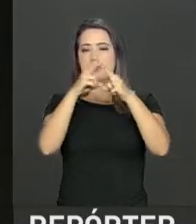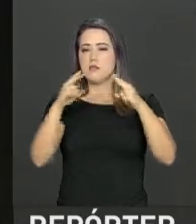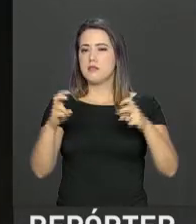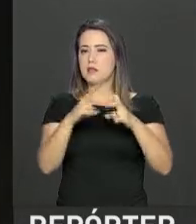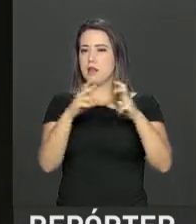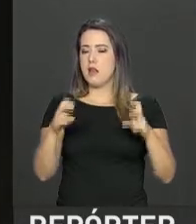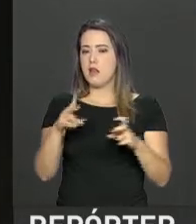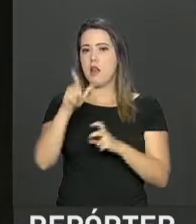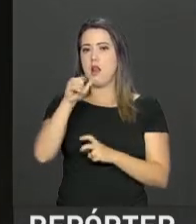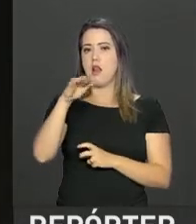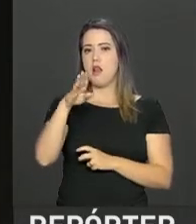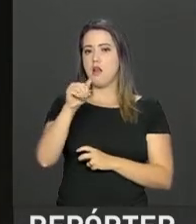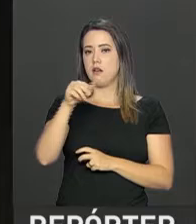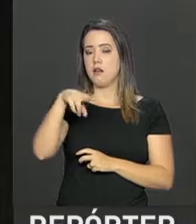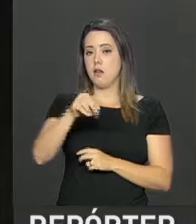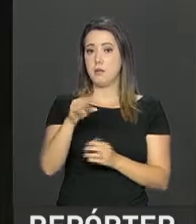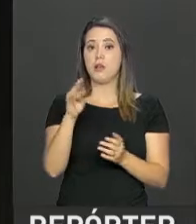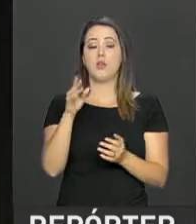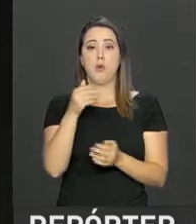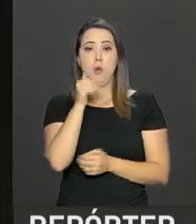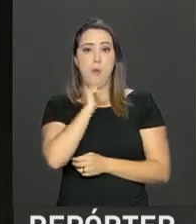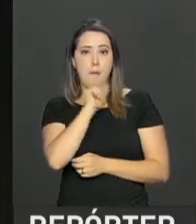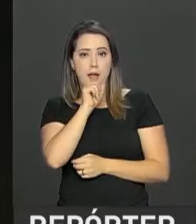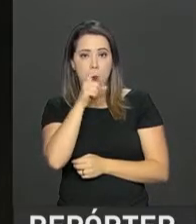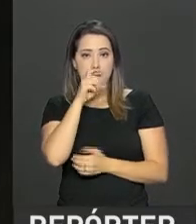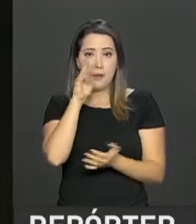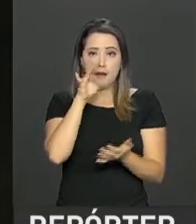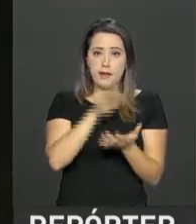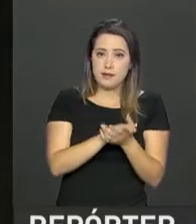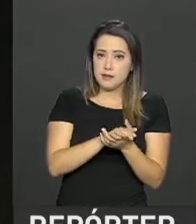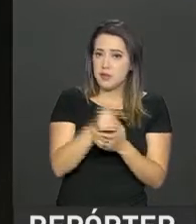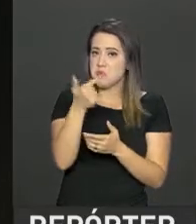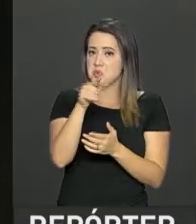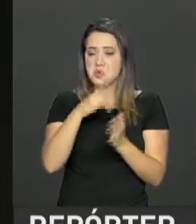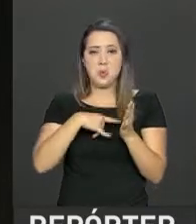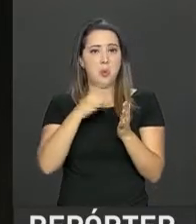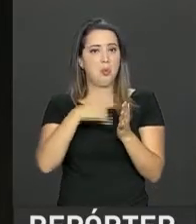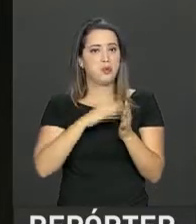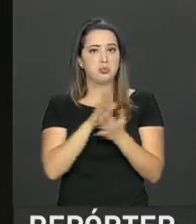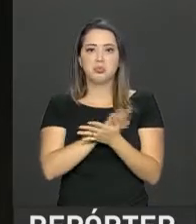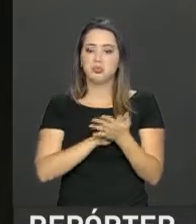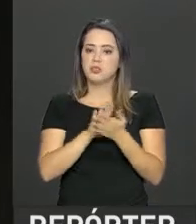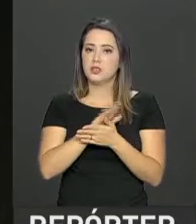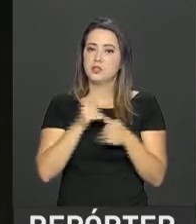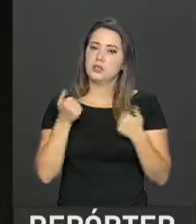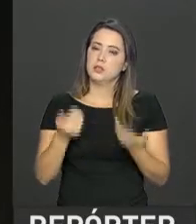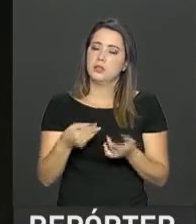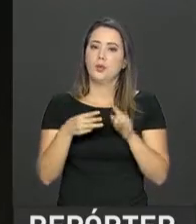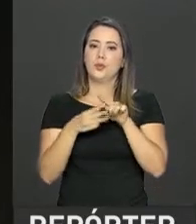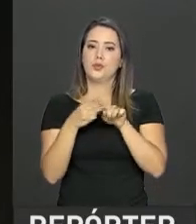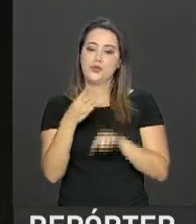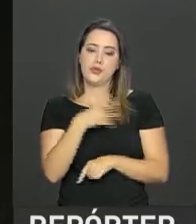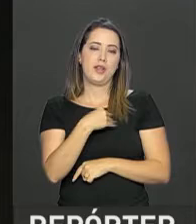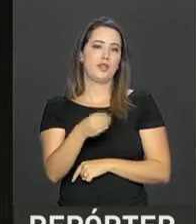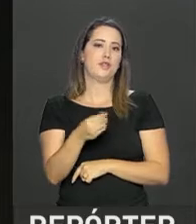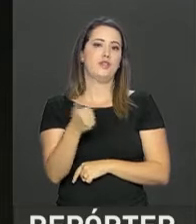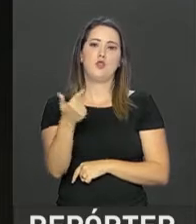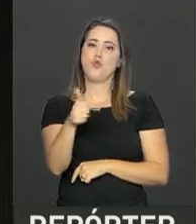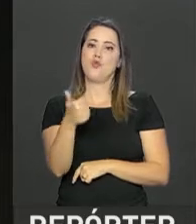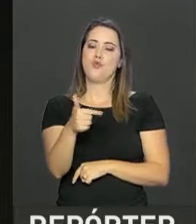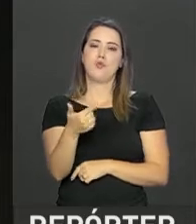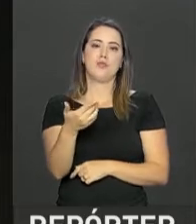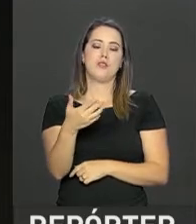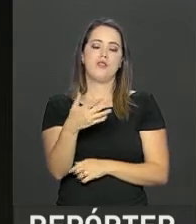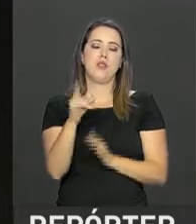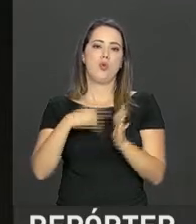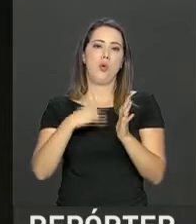esse casamento não teve um registro legal. Por conta disso, Marra e Saúde, e o irmão também, nunca tiveram